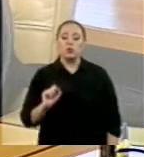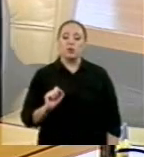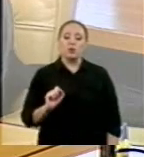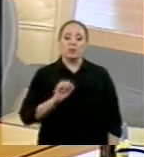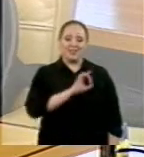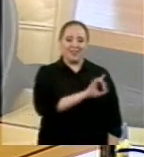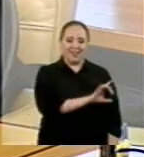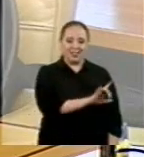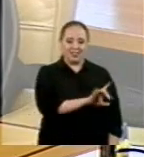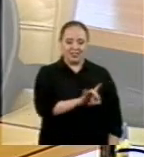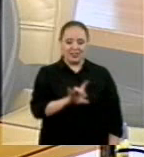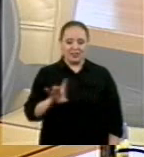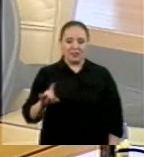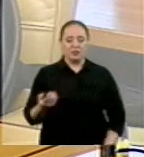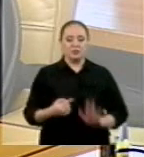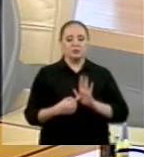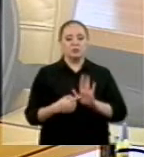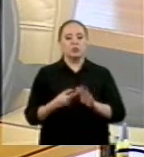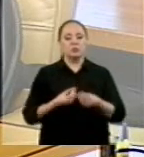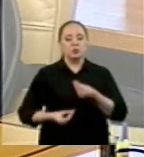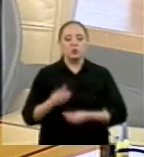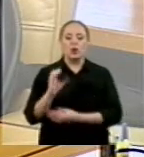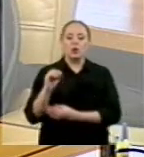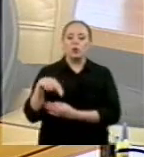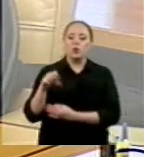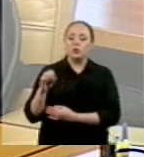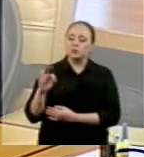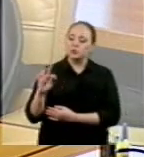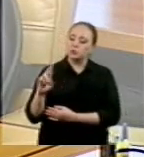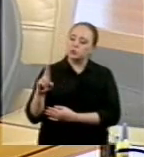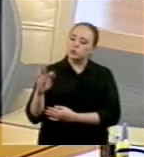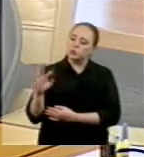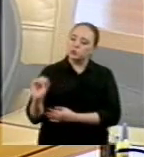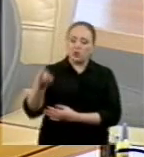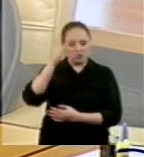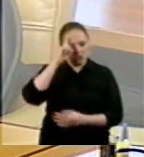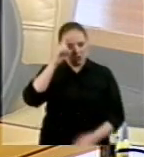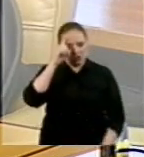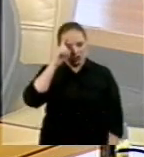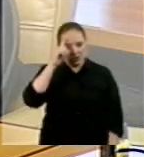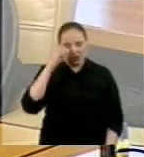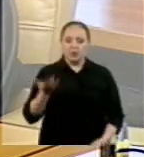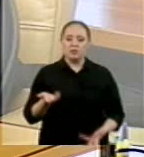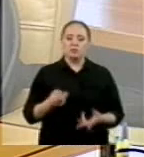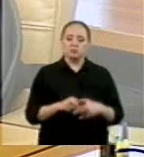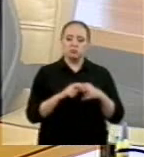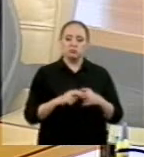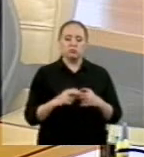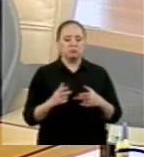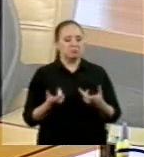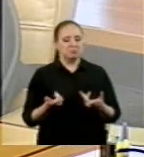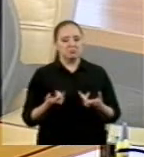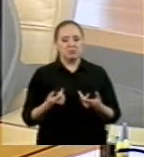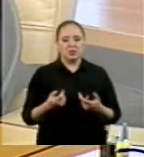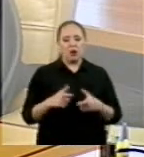cada um se apresenta como um construto diário, em que, mediante grandes ou pequenos